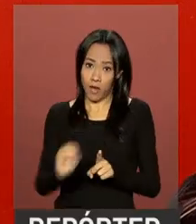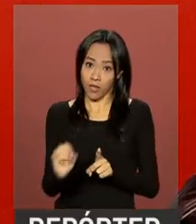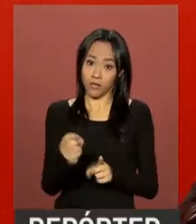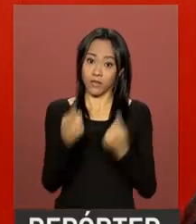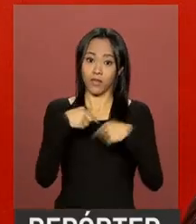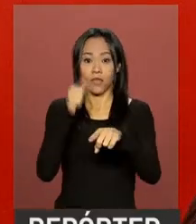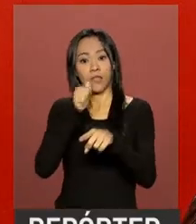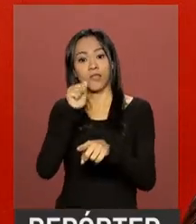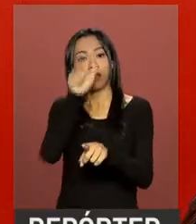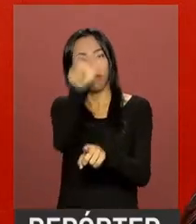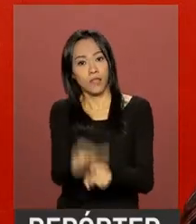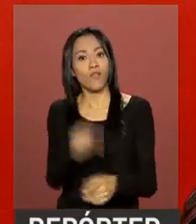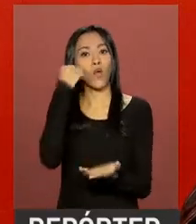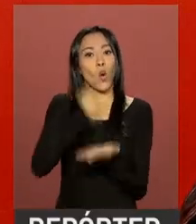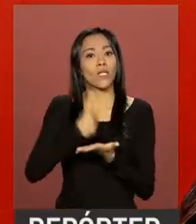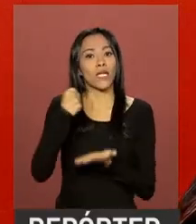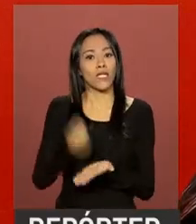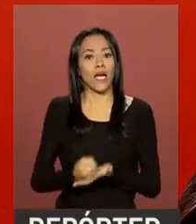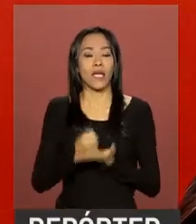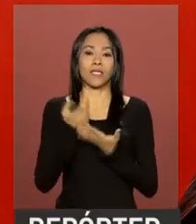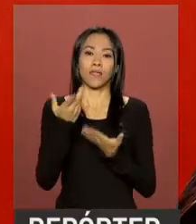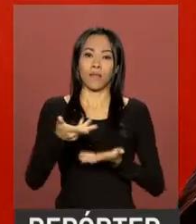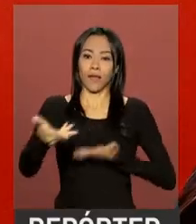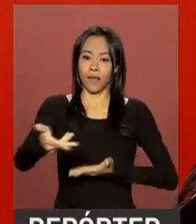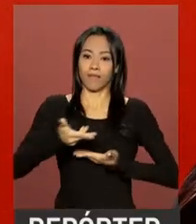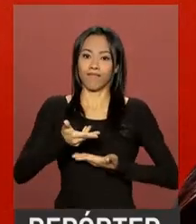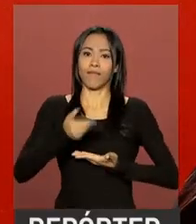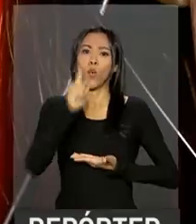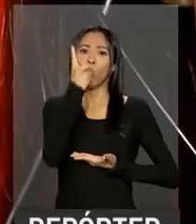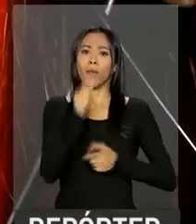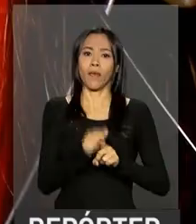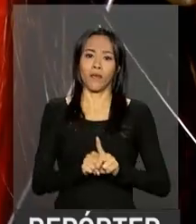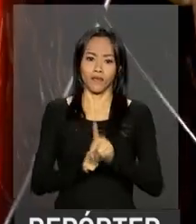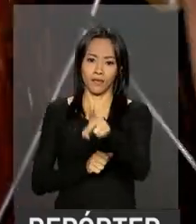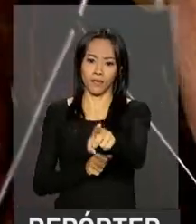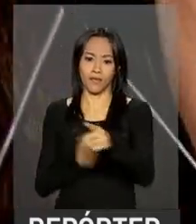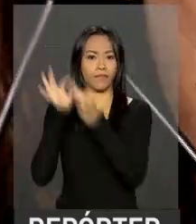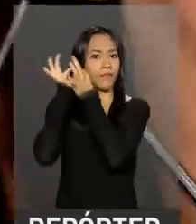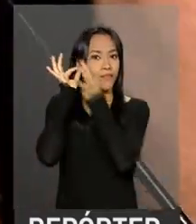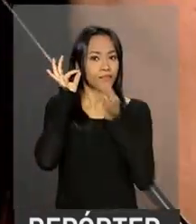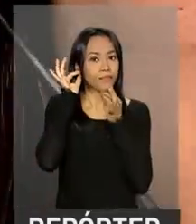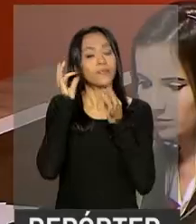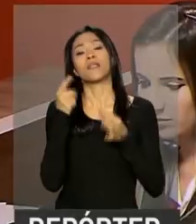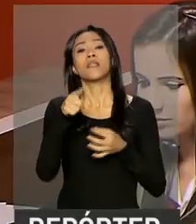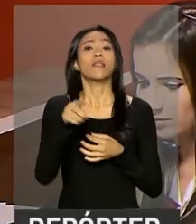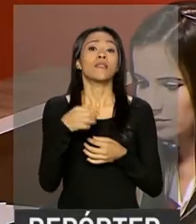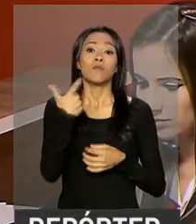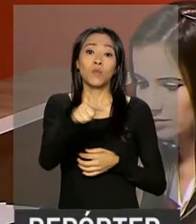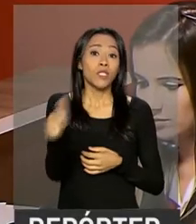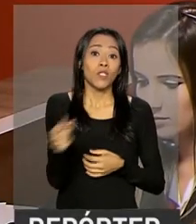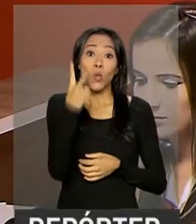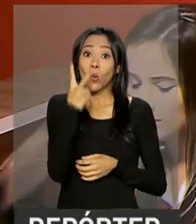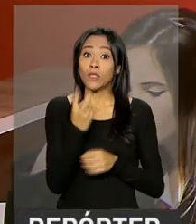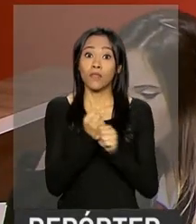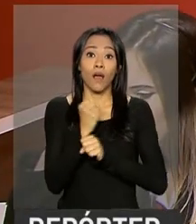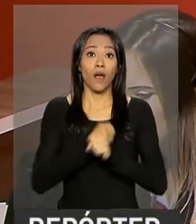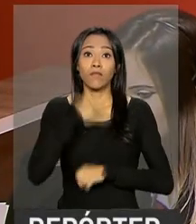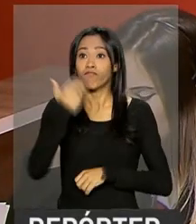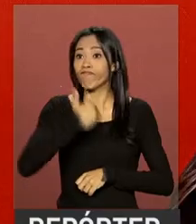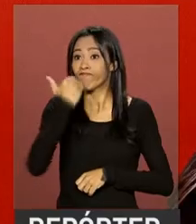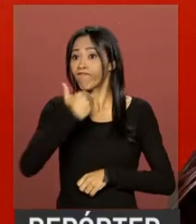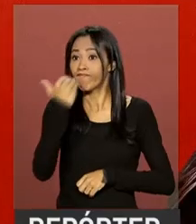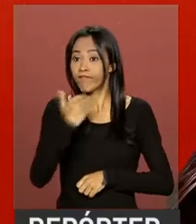naana Foi contratada como recepcionista há menos de um mês sem emprego há 2 anos é o primeiro de carteira